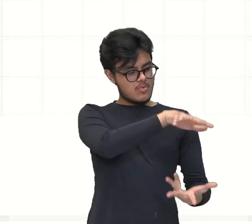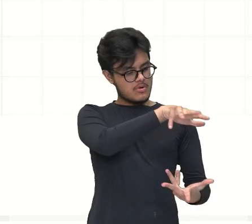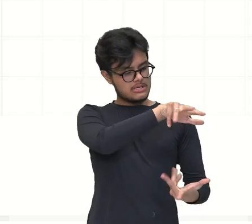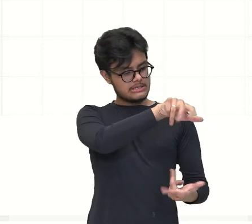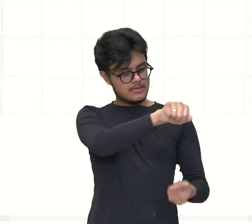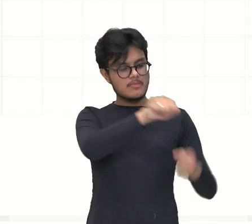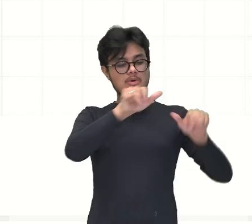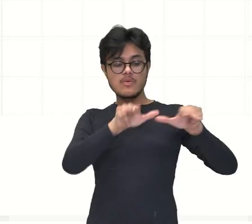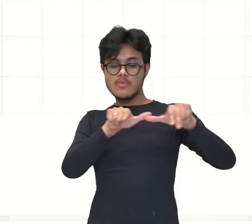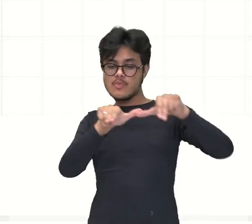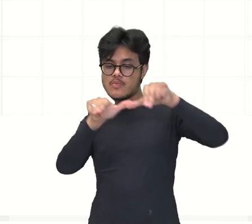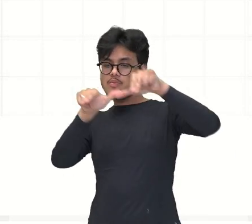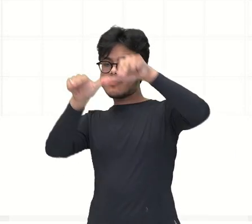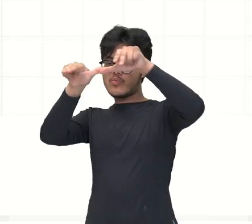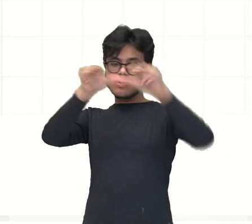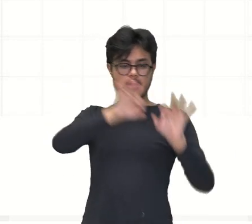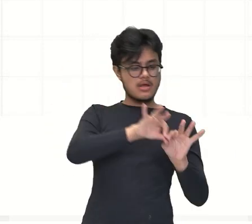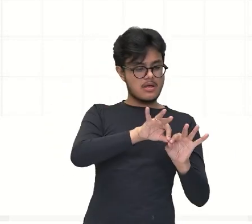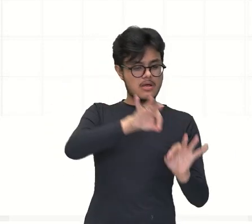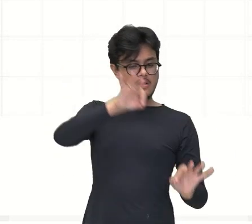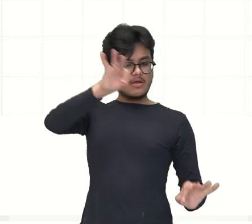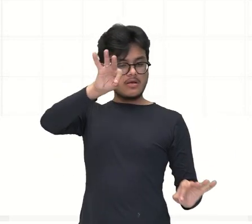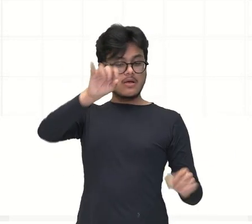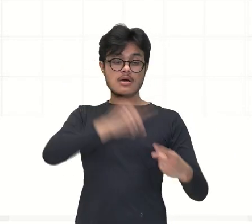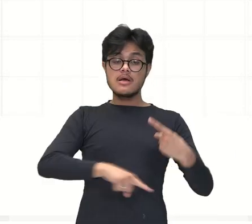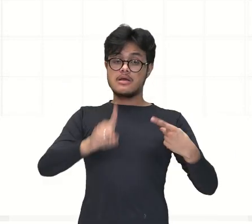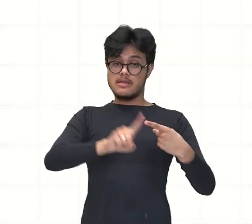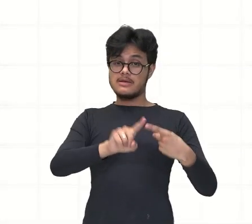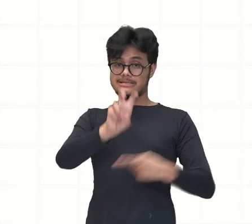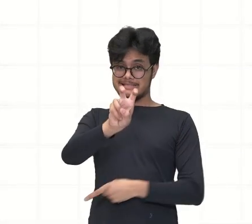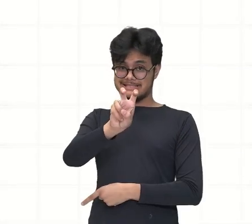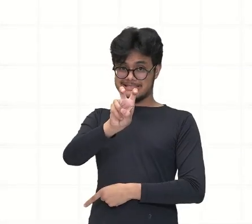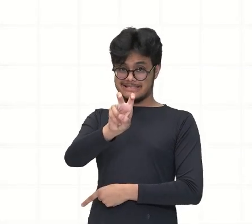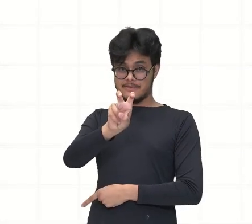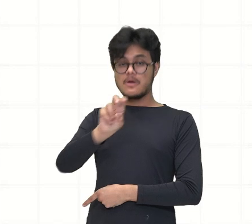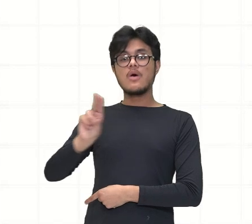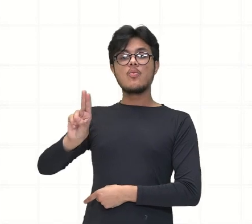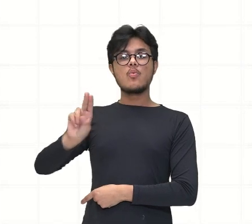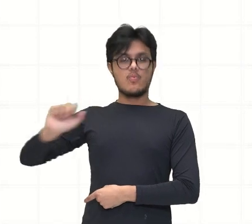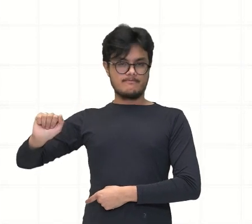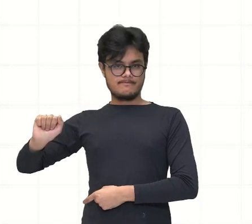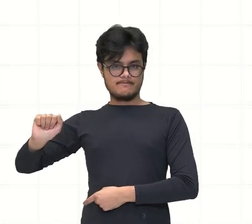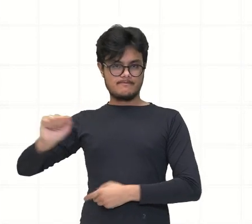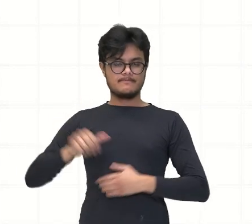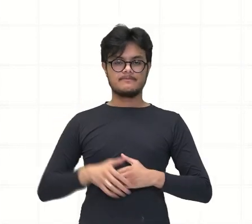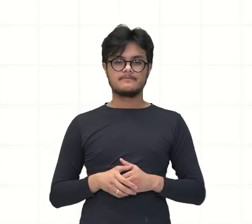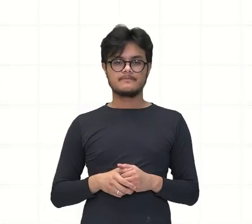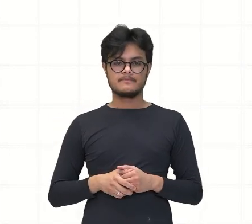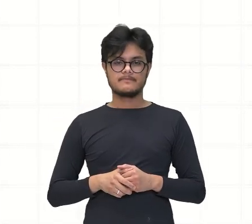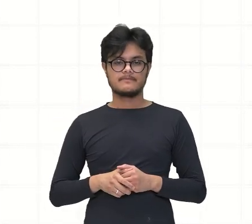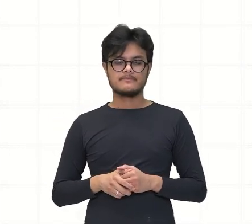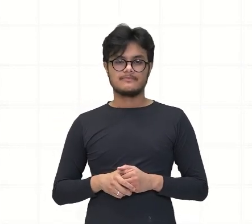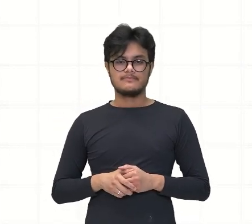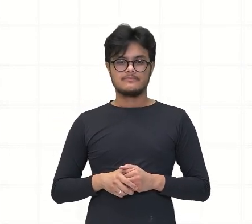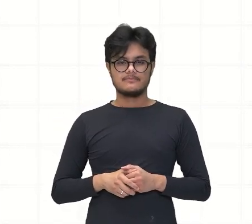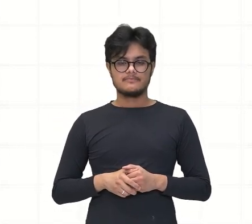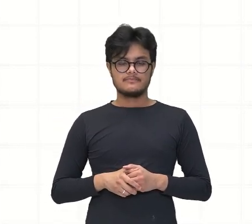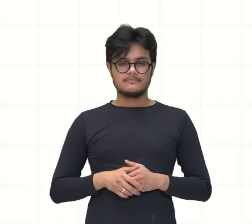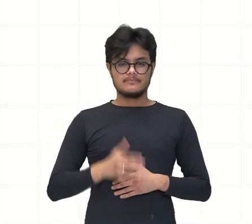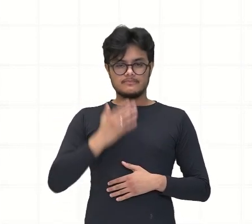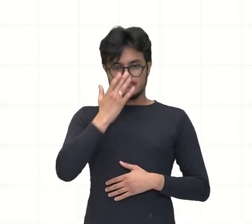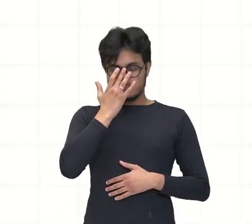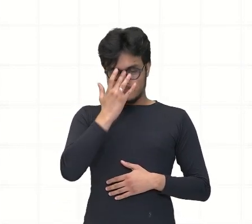o satélite e a Terra, né? A distância dos satélites, da